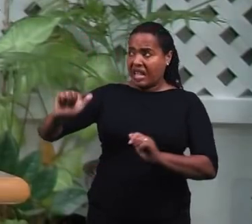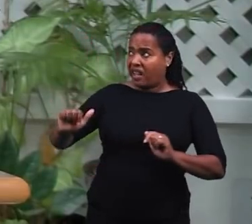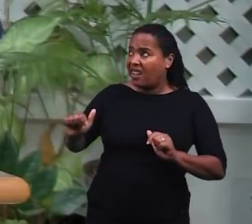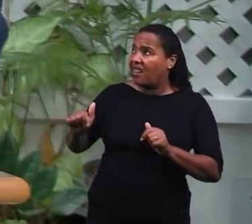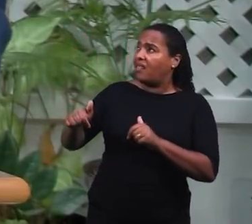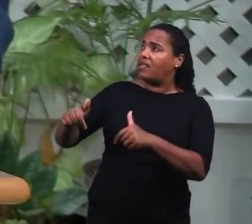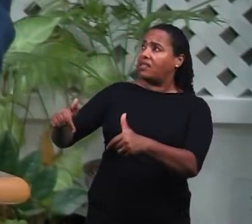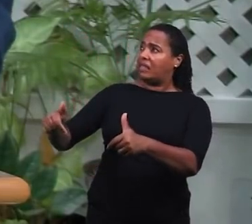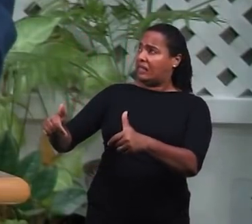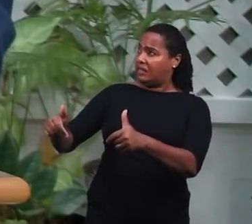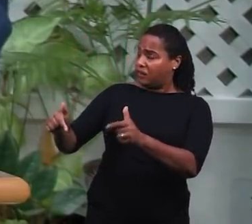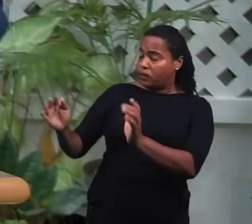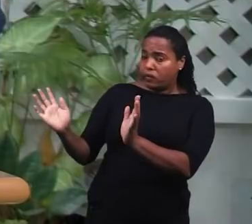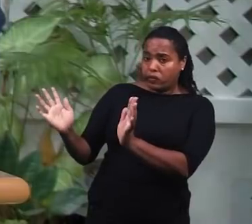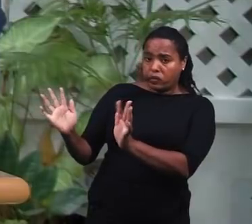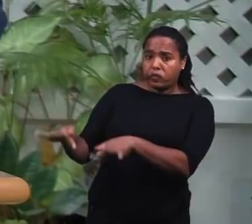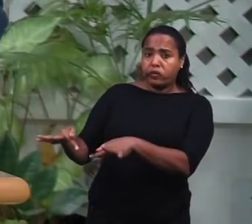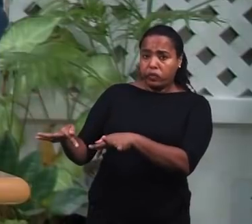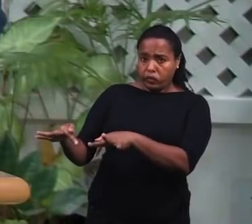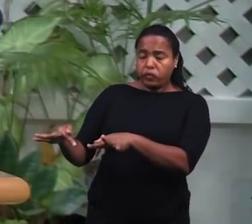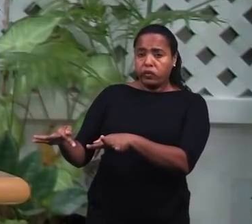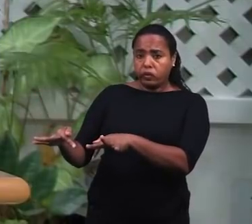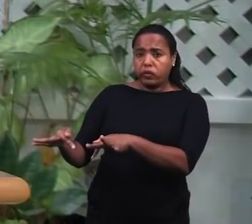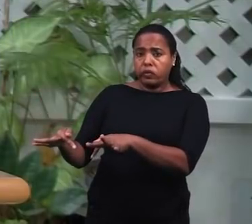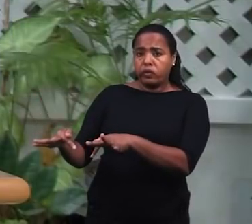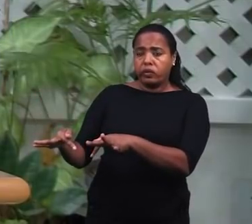esse ato final